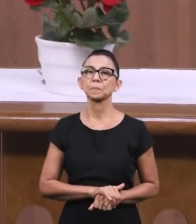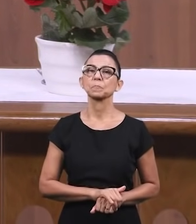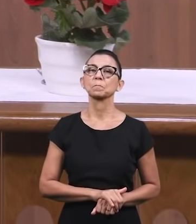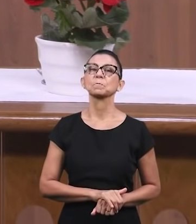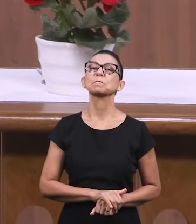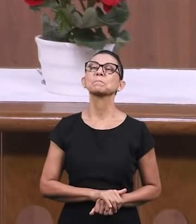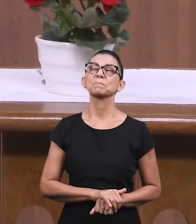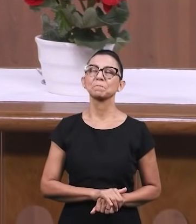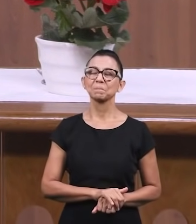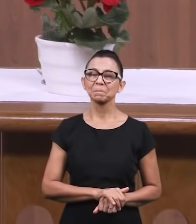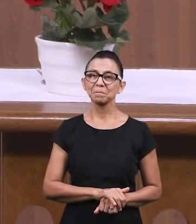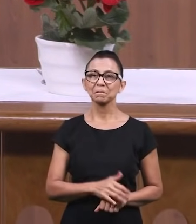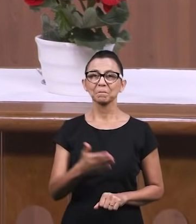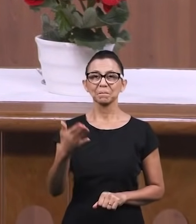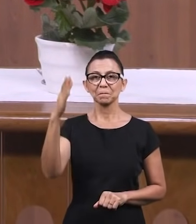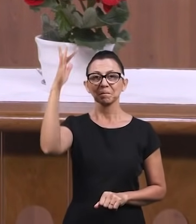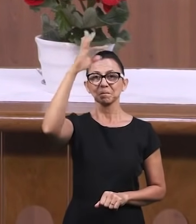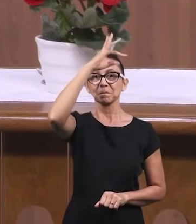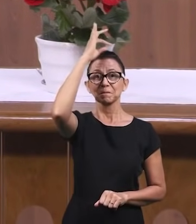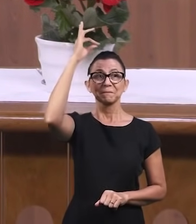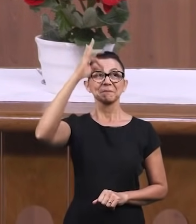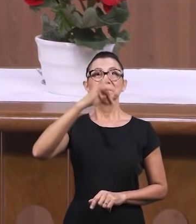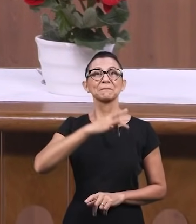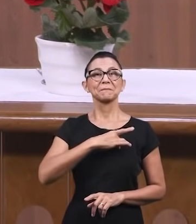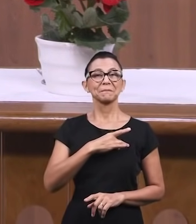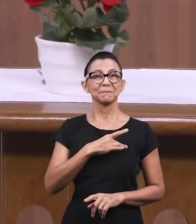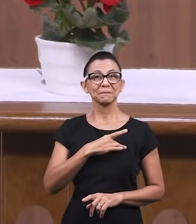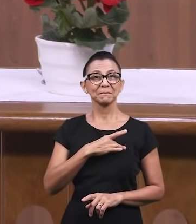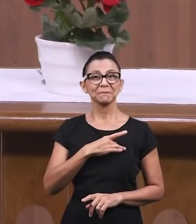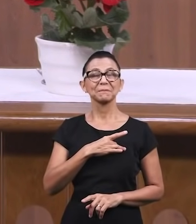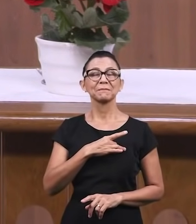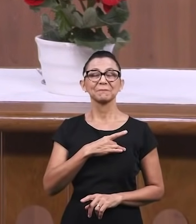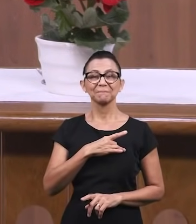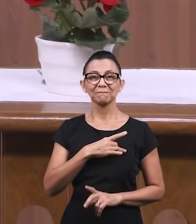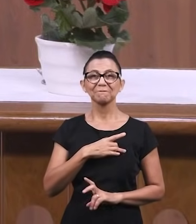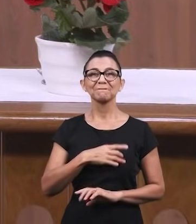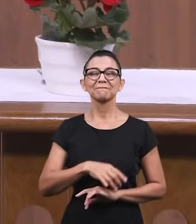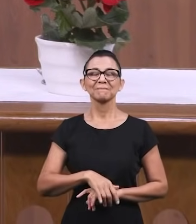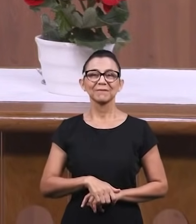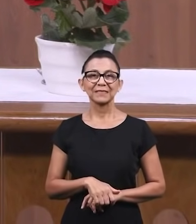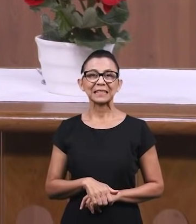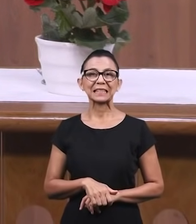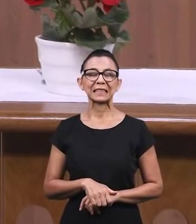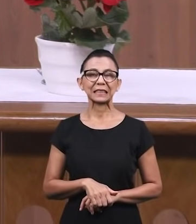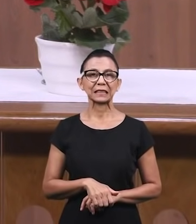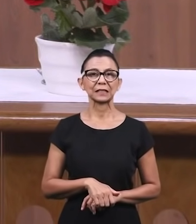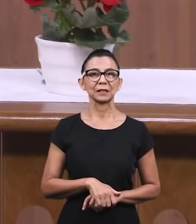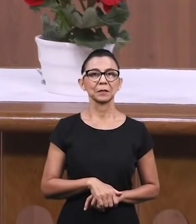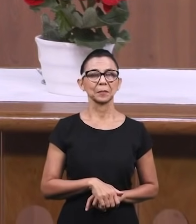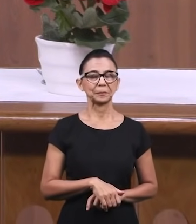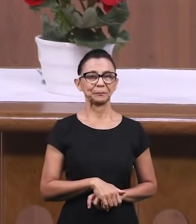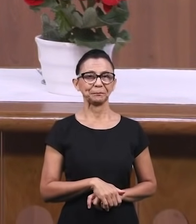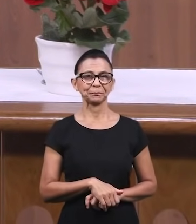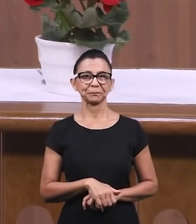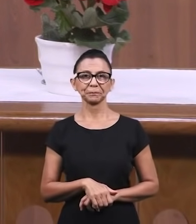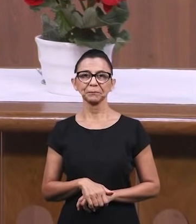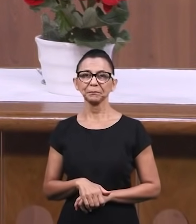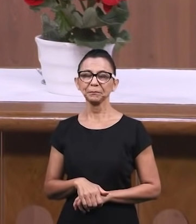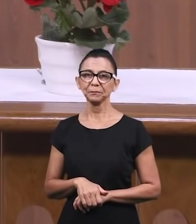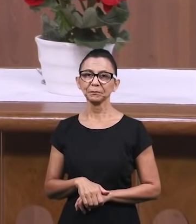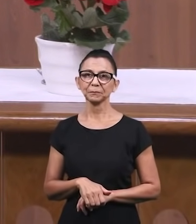ele seria batizado com o Espírito Santo. O Senhor